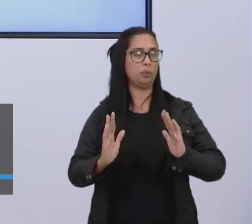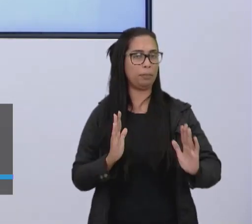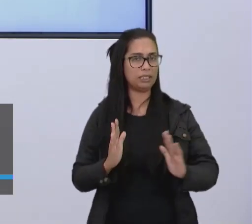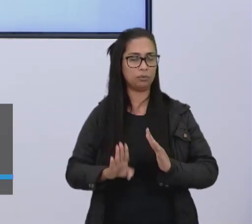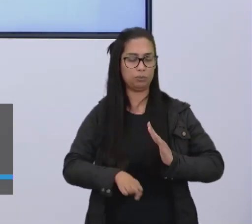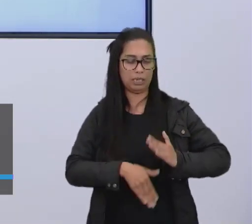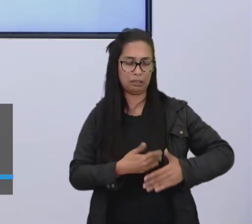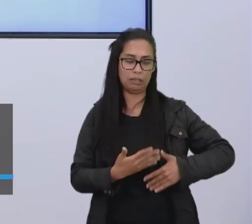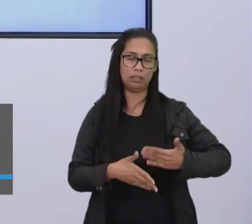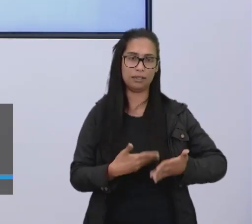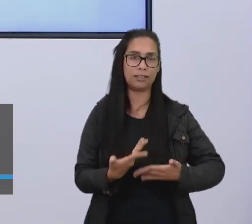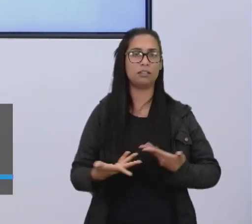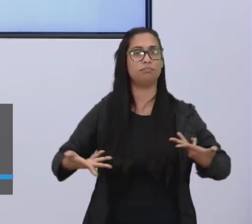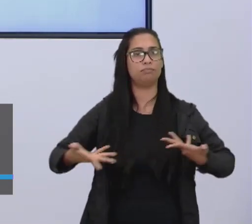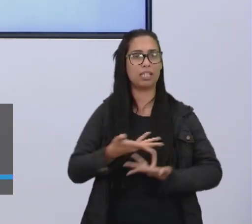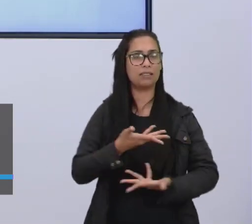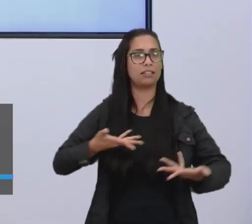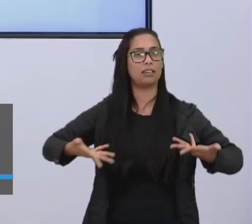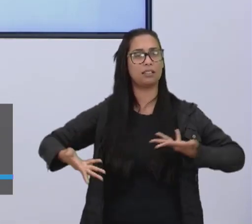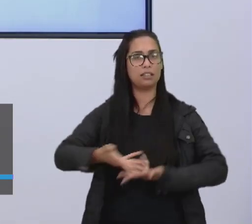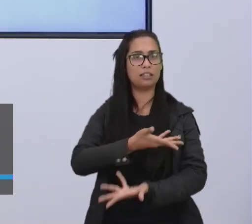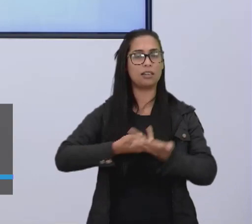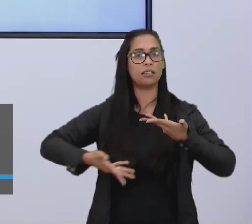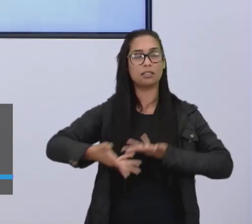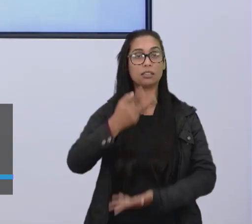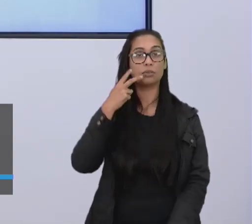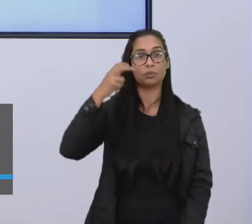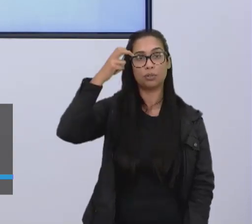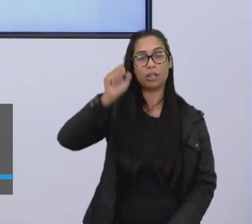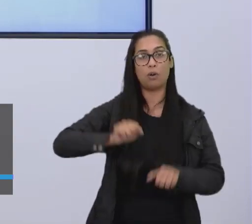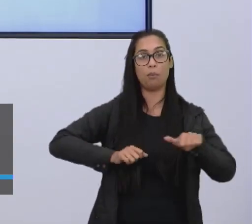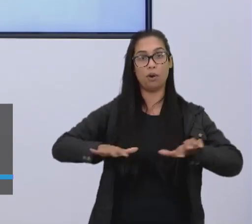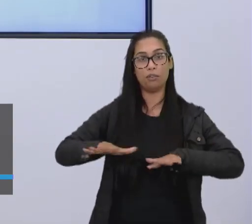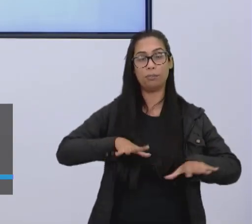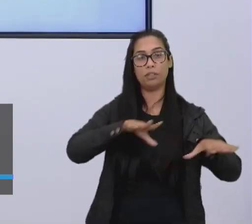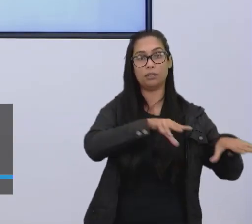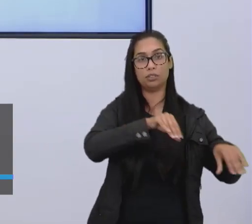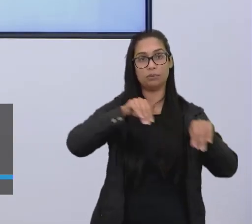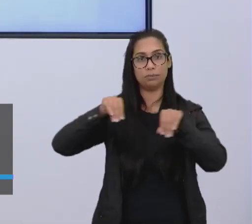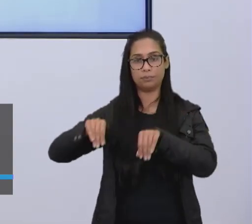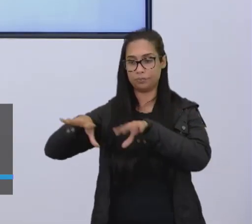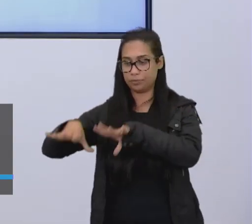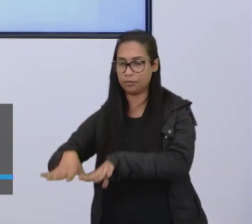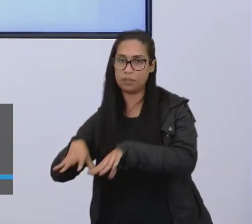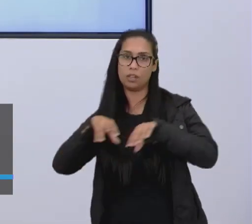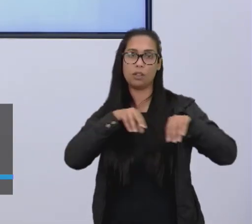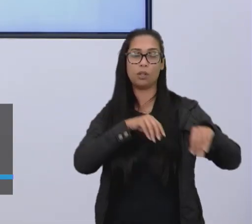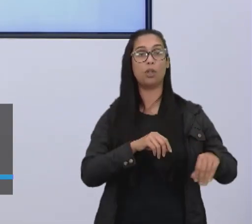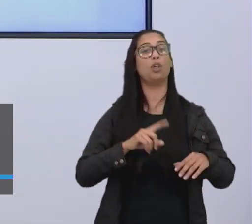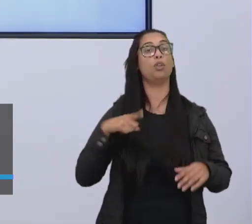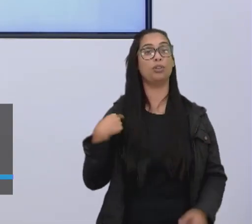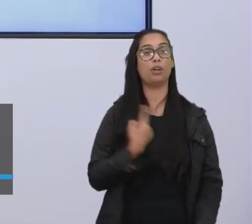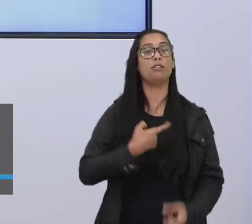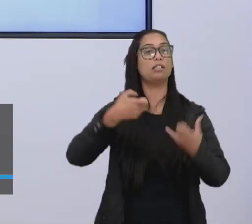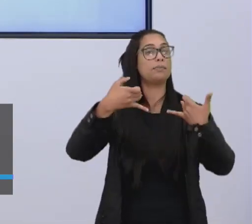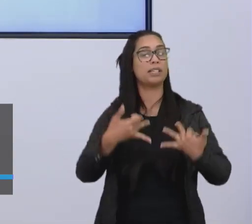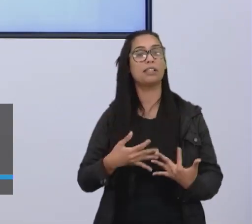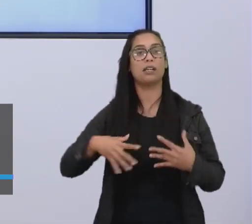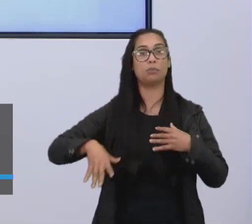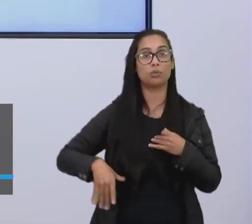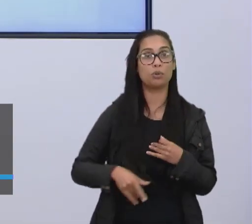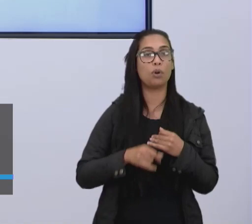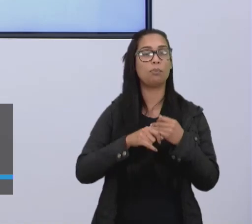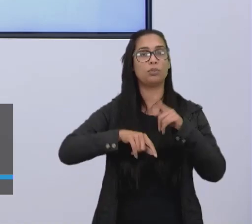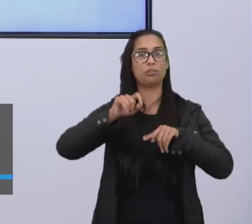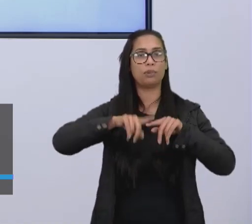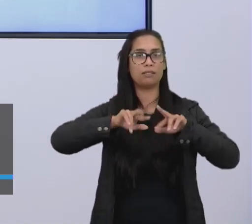essas interações culturais, quando a gente fala sobre esses movimentos, inclusive de migração, a gente também está falando sobre elementos que podem causar